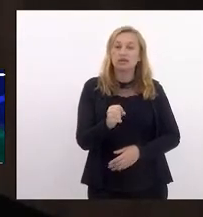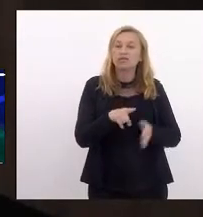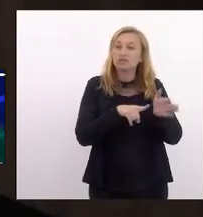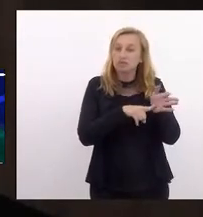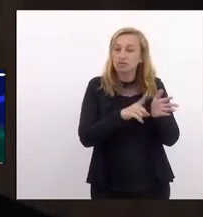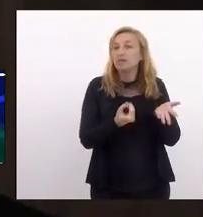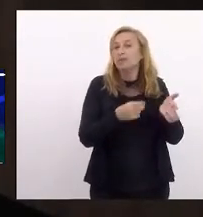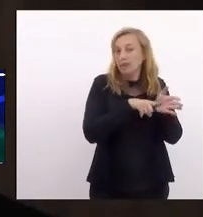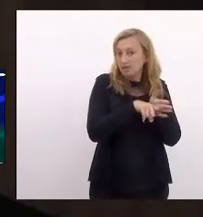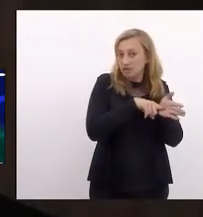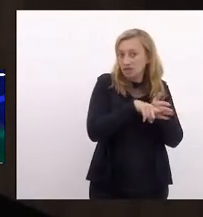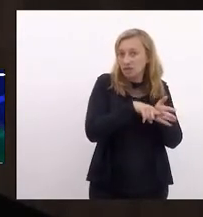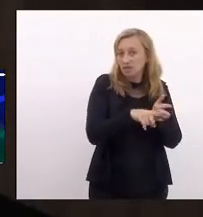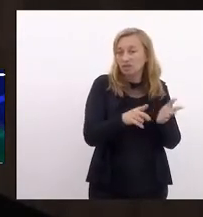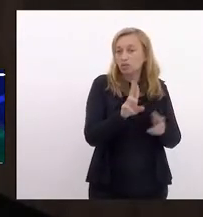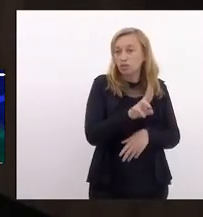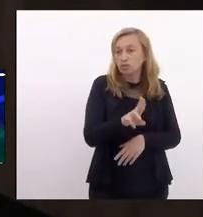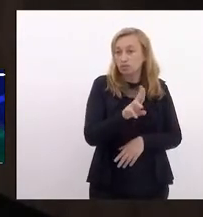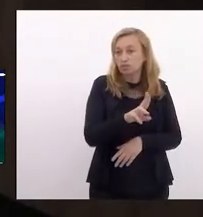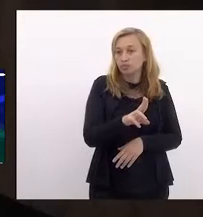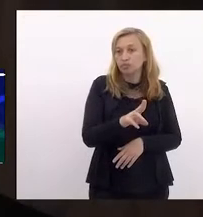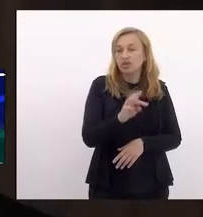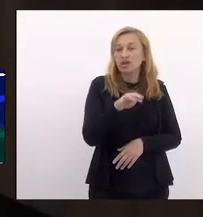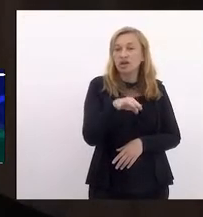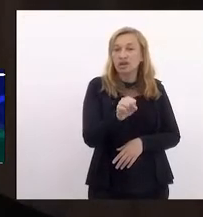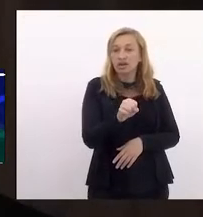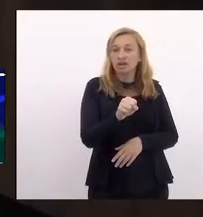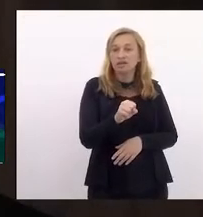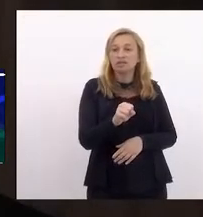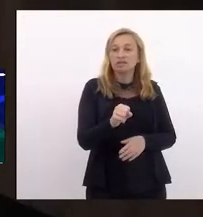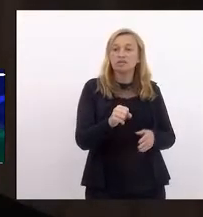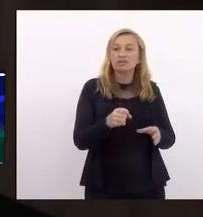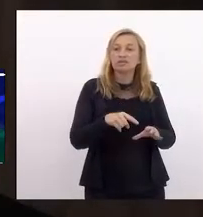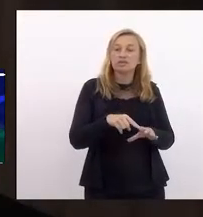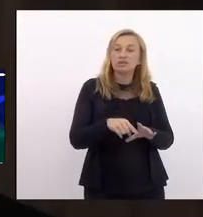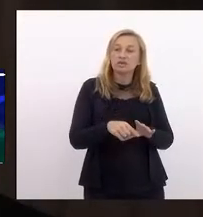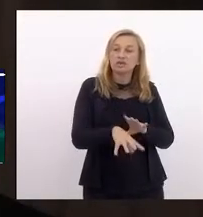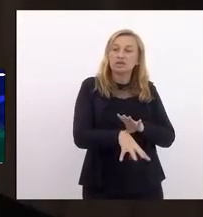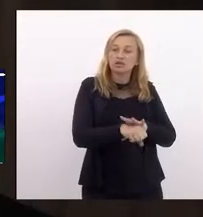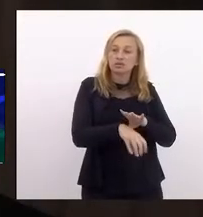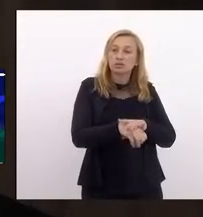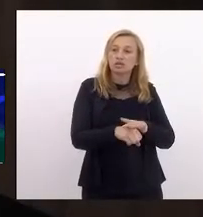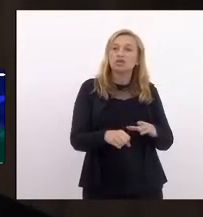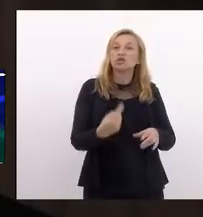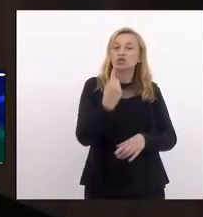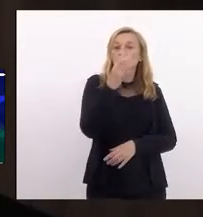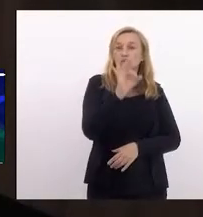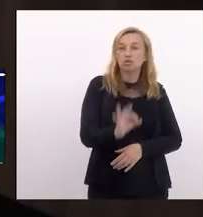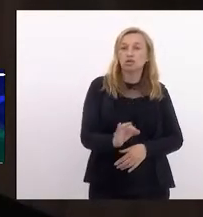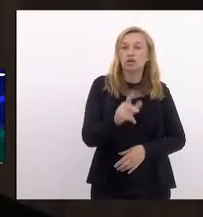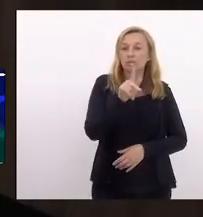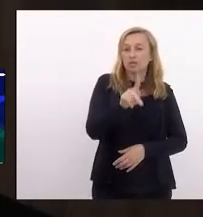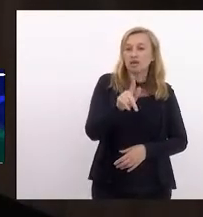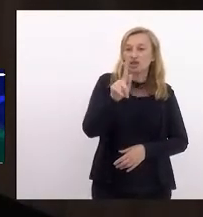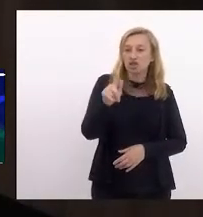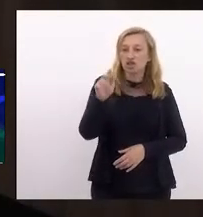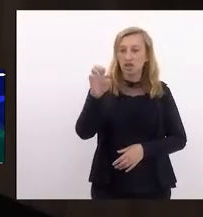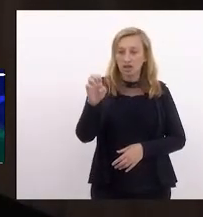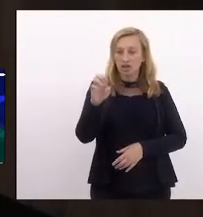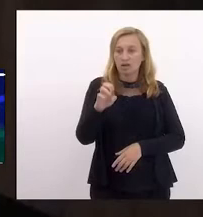frescura para fiscalização das receitas da exploração e um por cento protegi